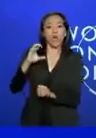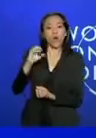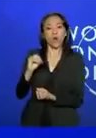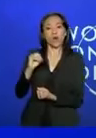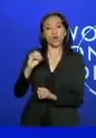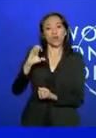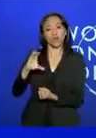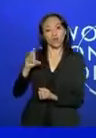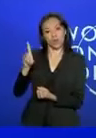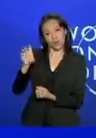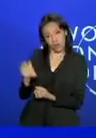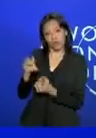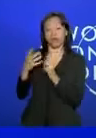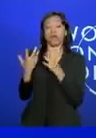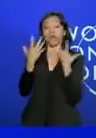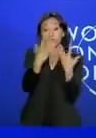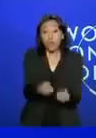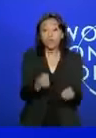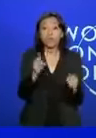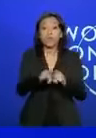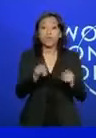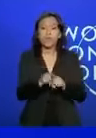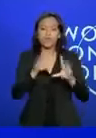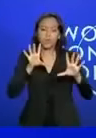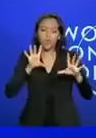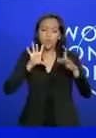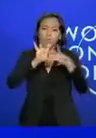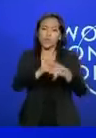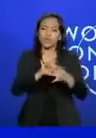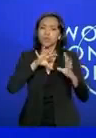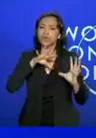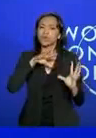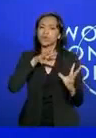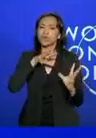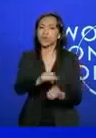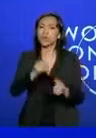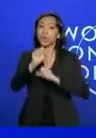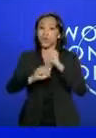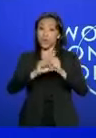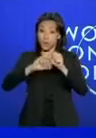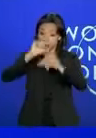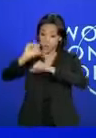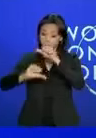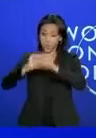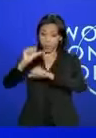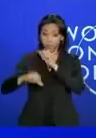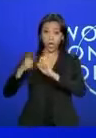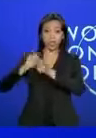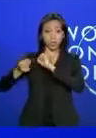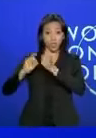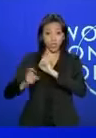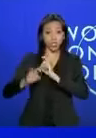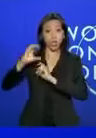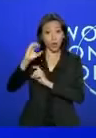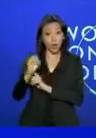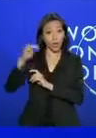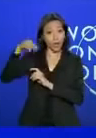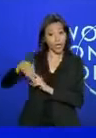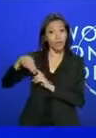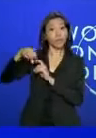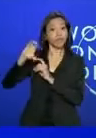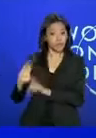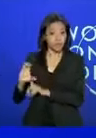Buscaremos integrar o Brasil ao mundo também por meio de uma defesa ativa da reforma da OMC, com a finalidade de eliminar